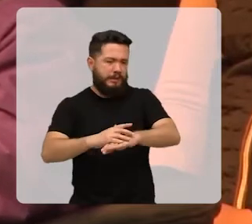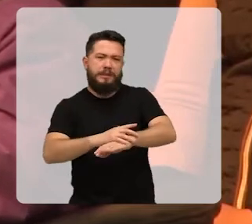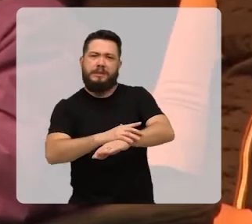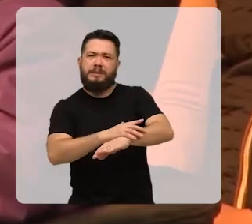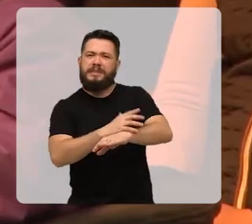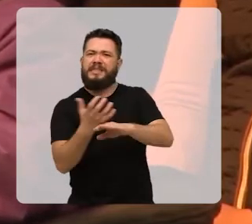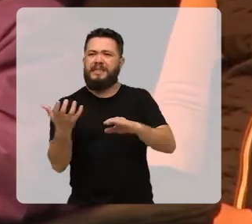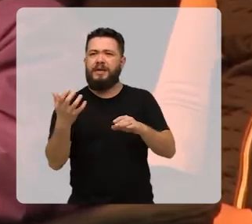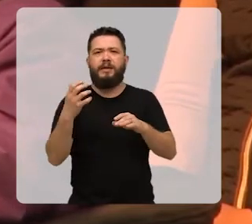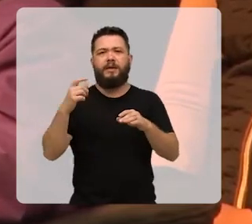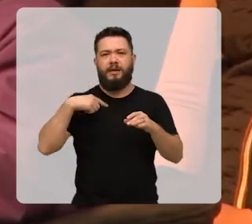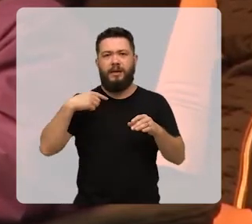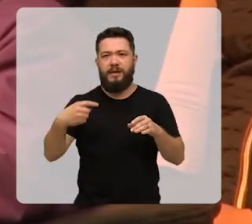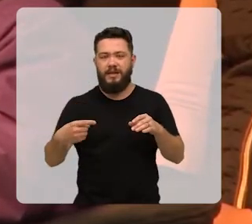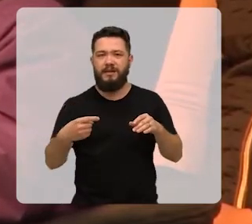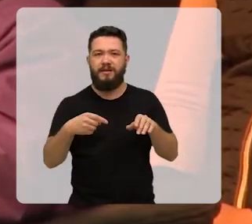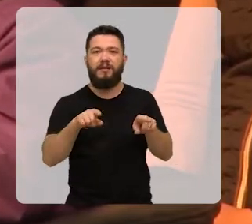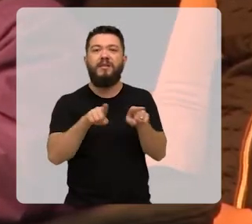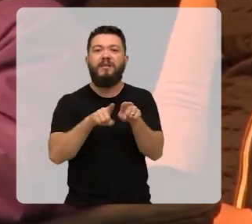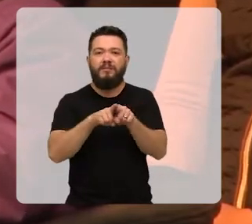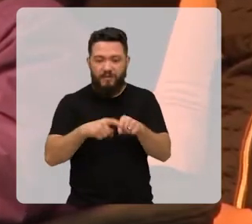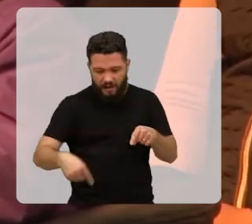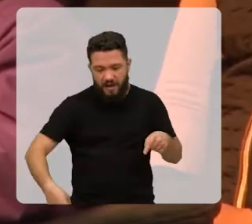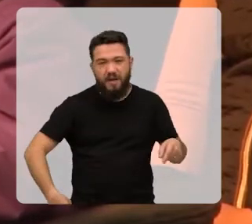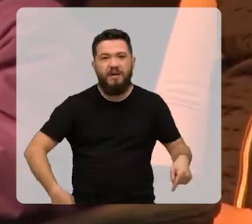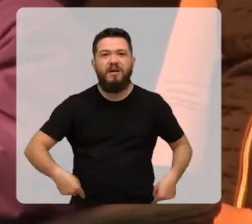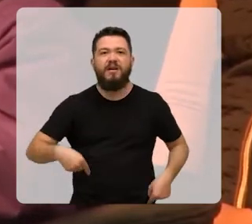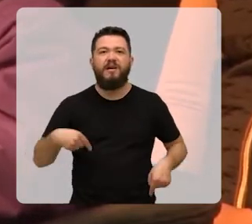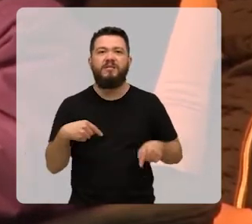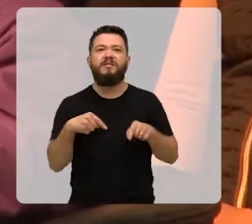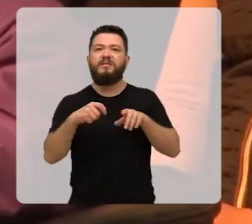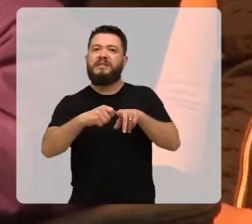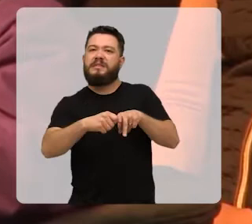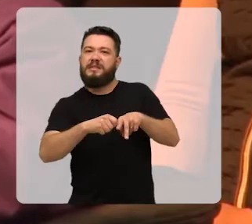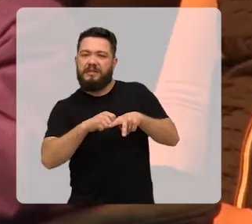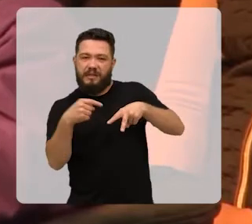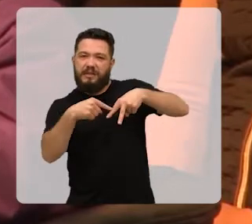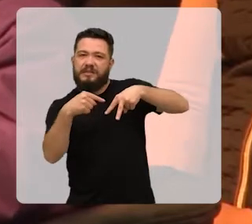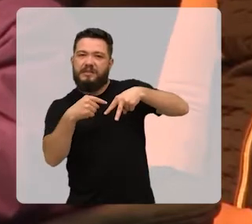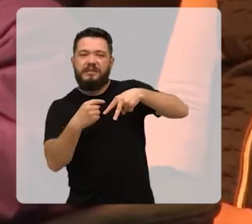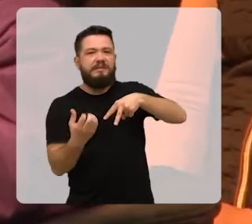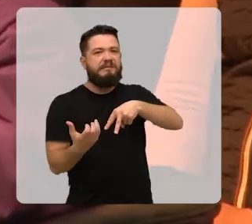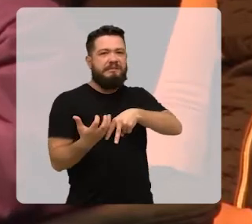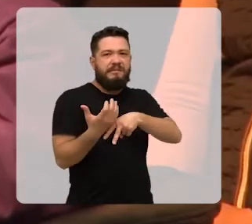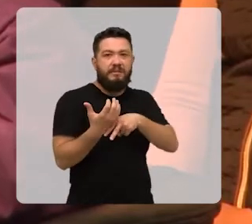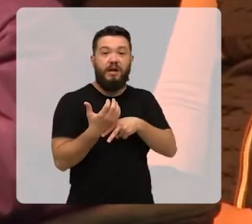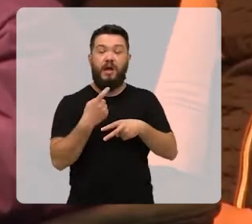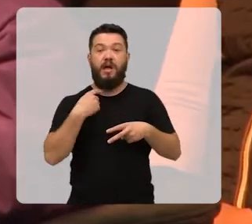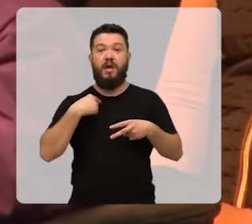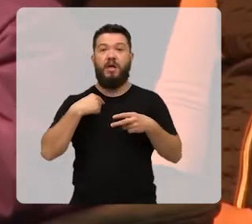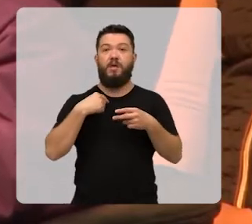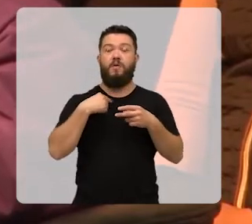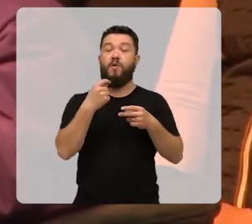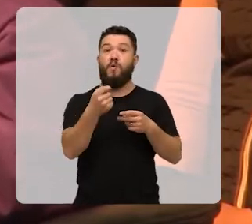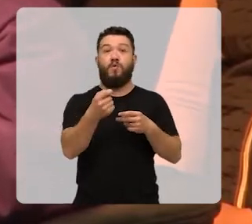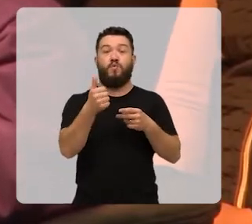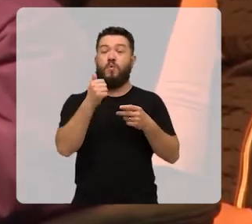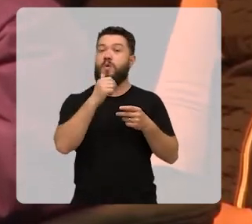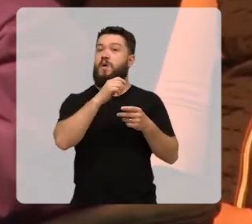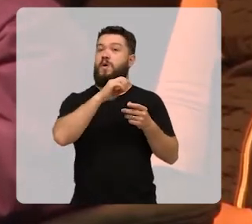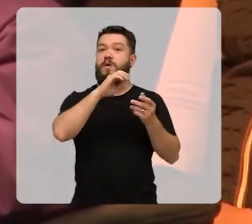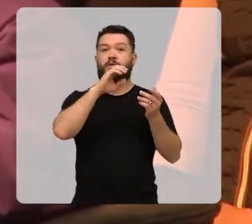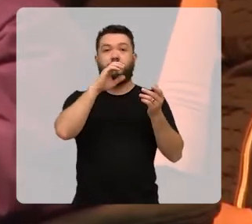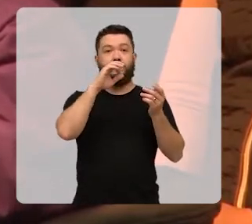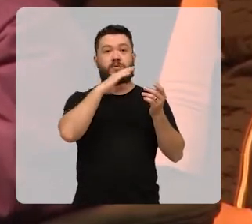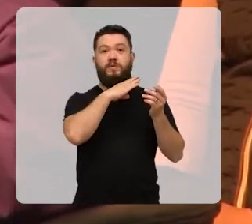queimaduras na minha perna. Depois, adorci com tifo e entrei numa coma, seguida de pluríde